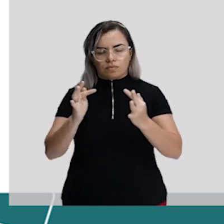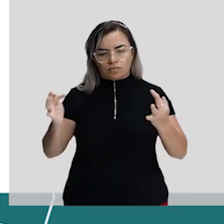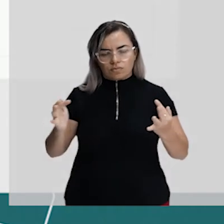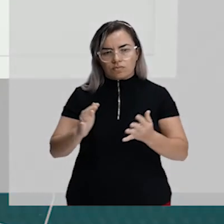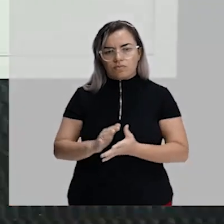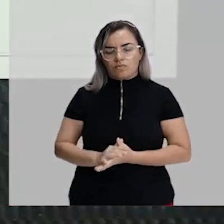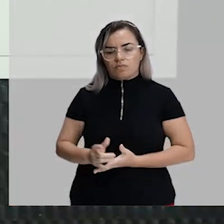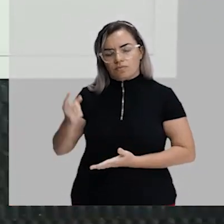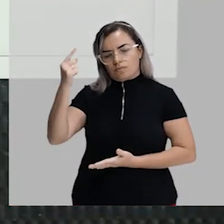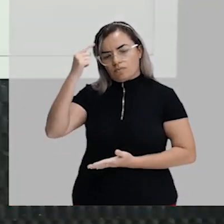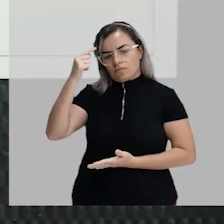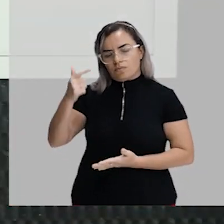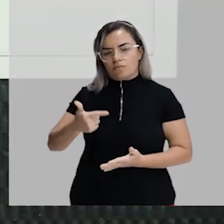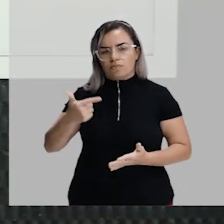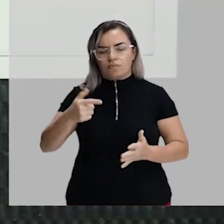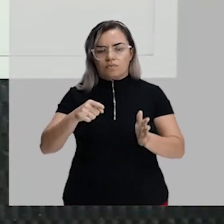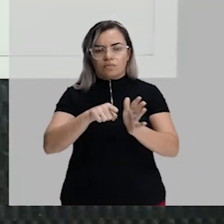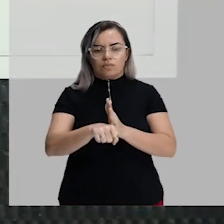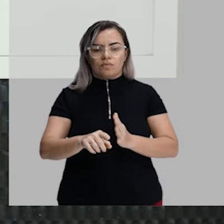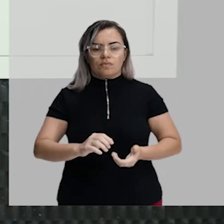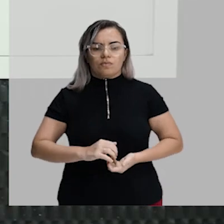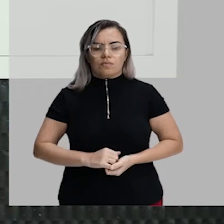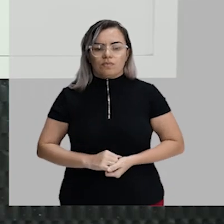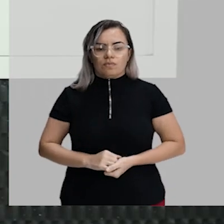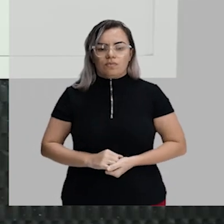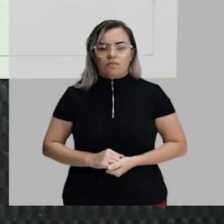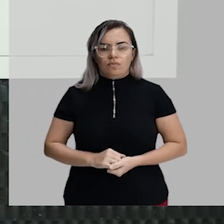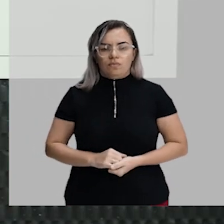seguinte, vamos lá para a questão 2.